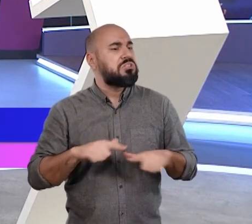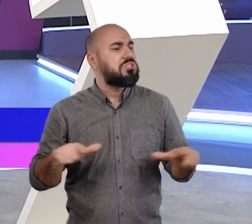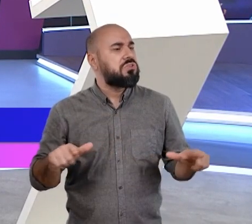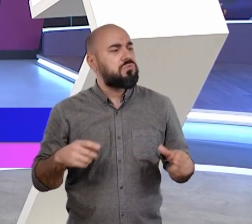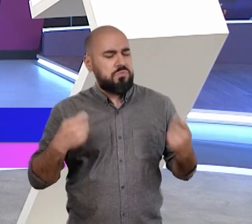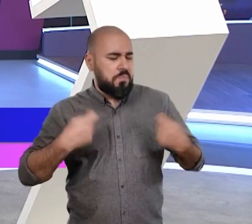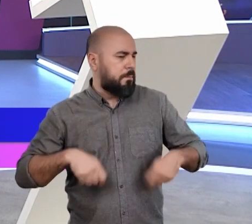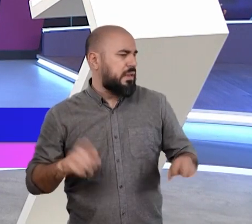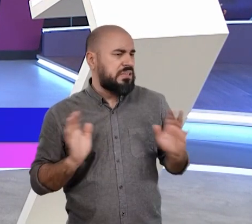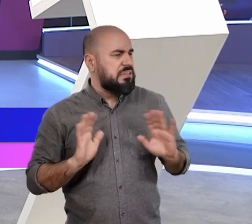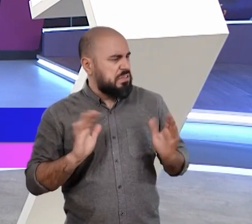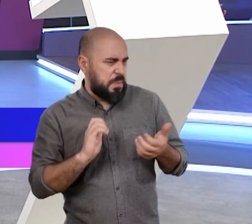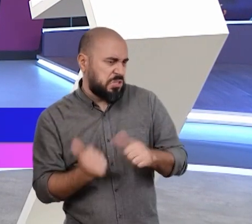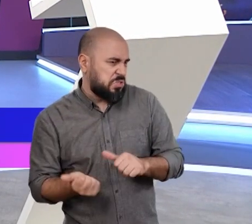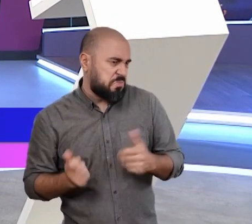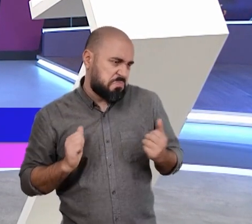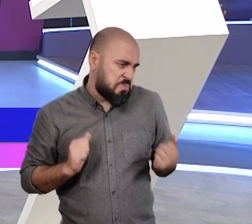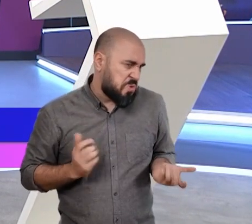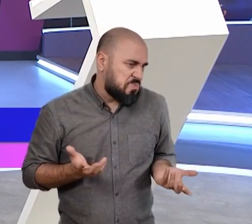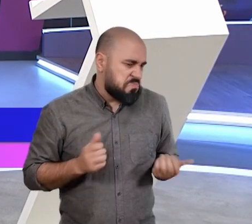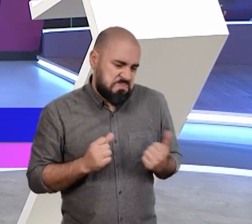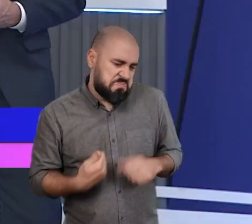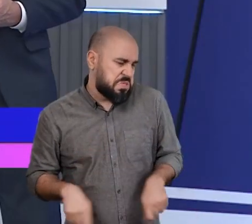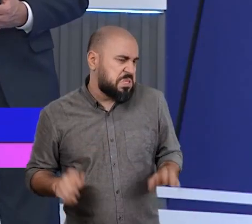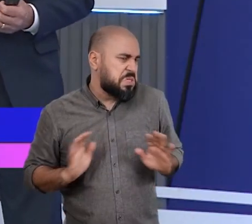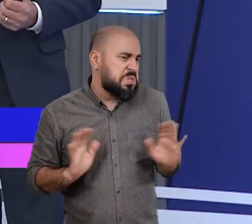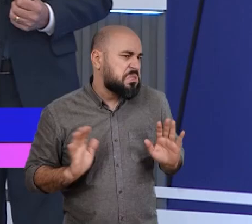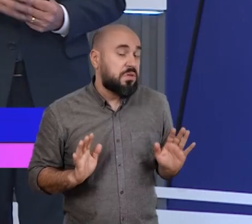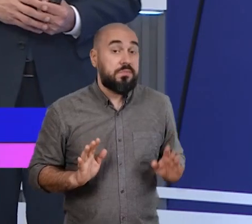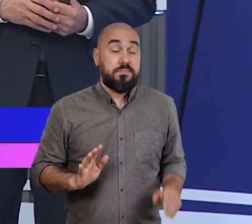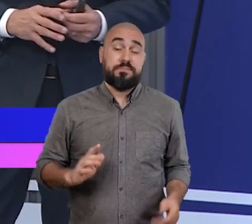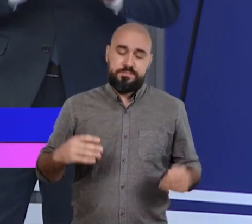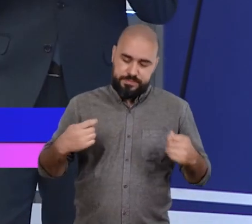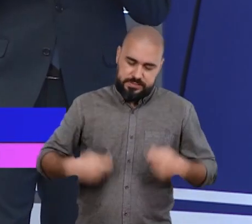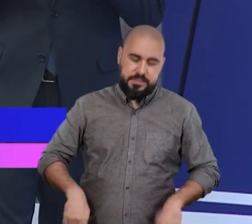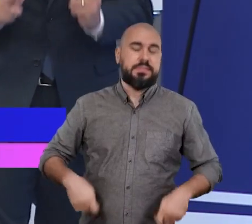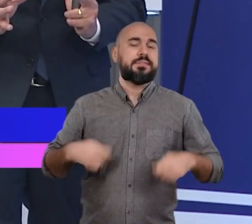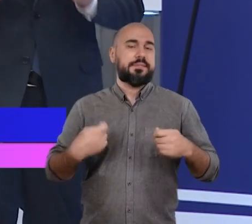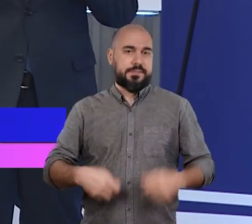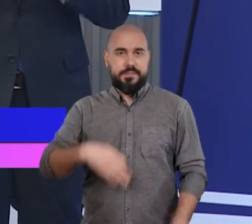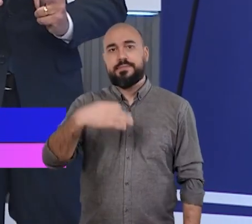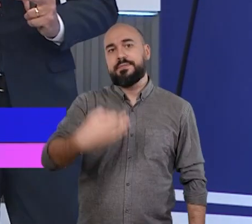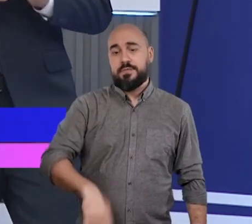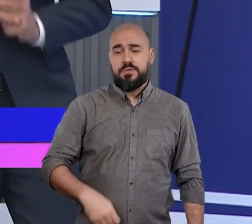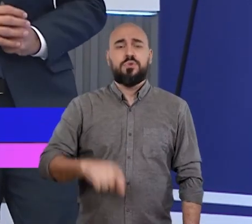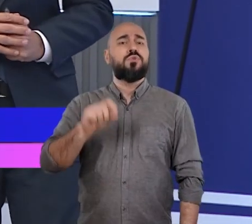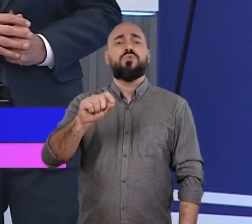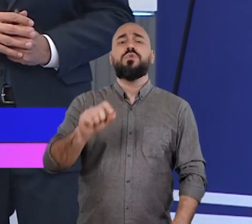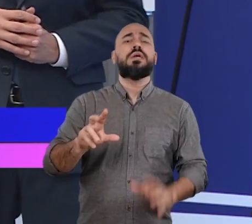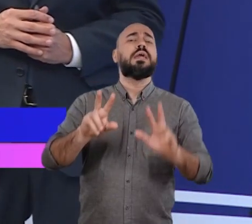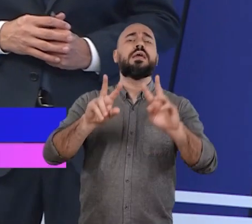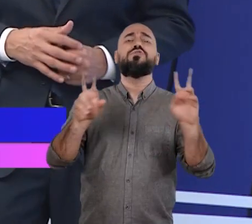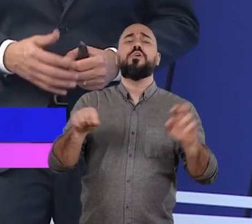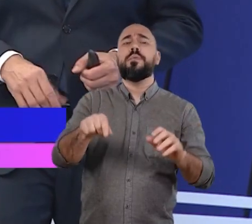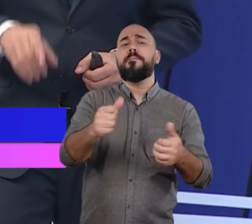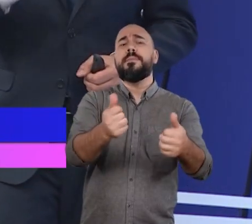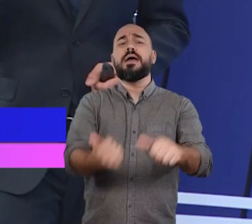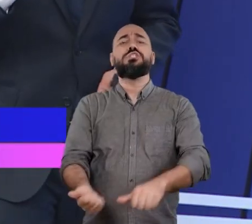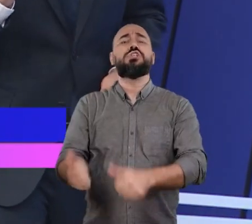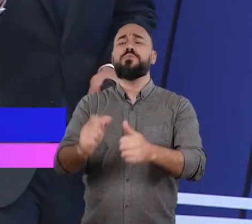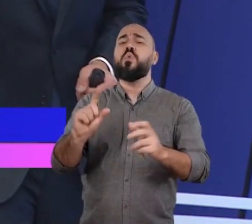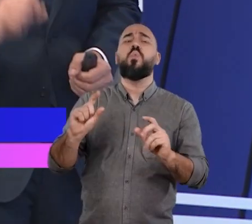isso para receber Jesus na minha vida, por exemplo. Temos que entender exatamente o que a Bíblia fala sobre o batismo